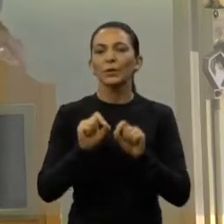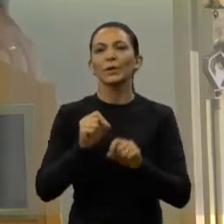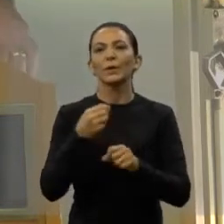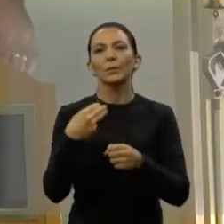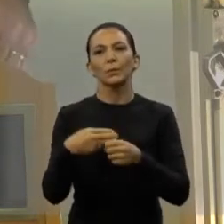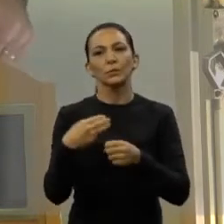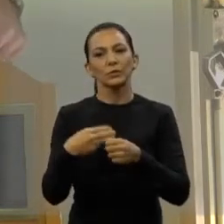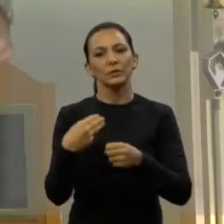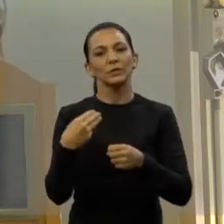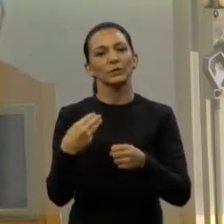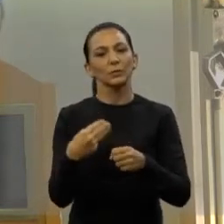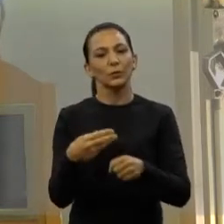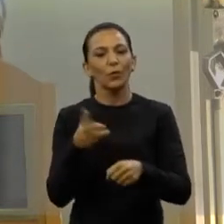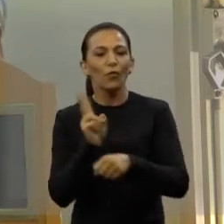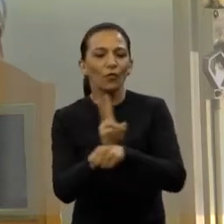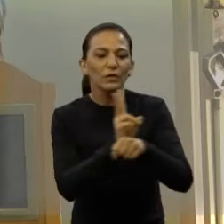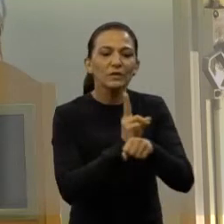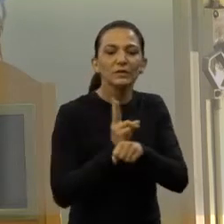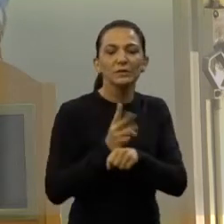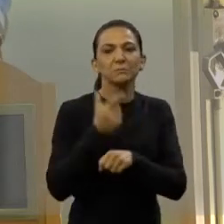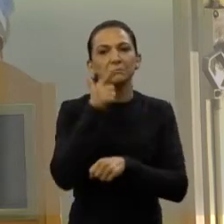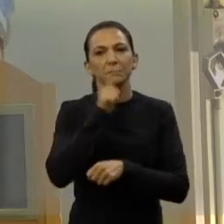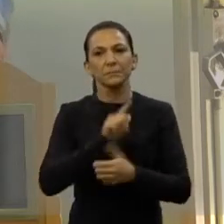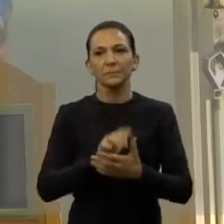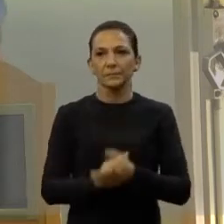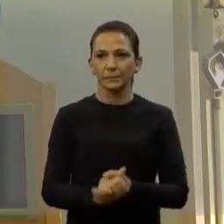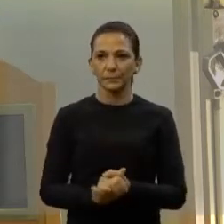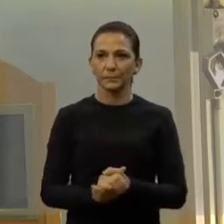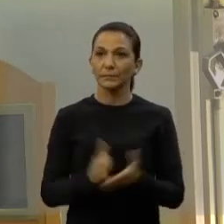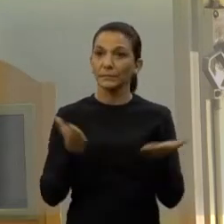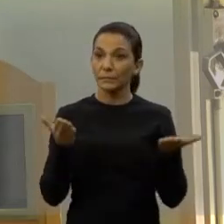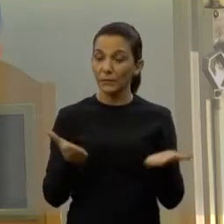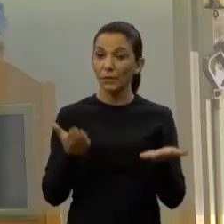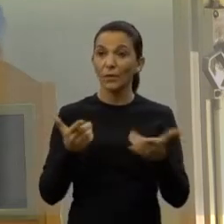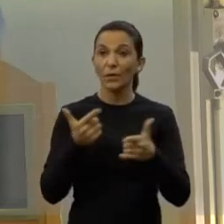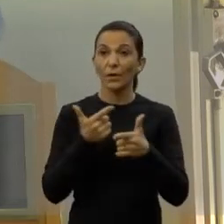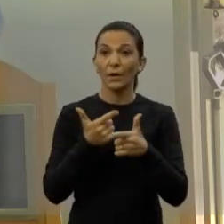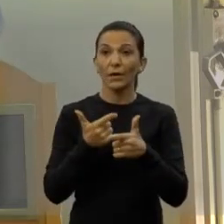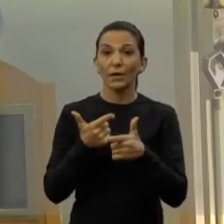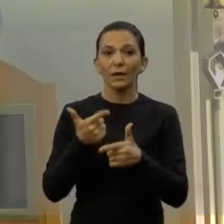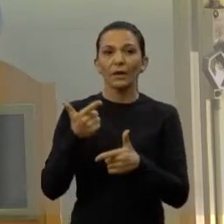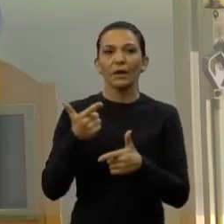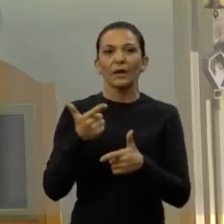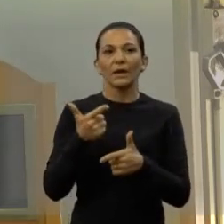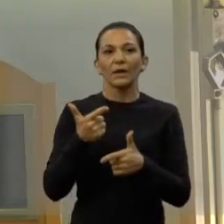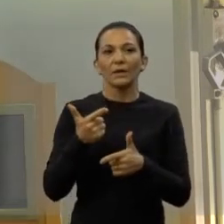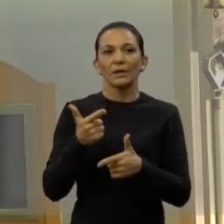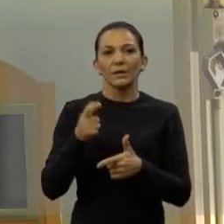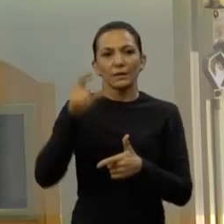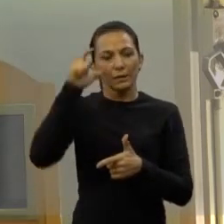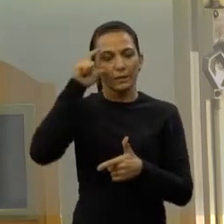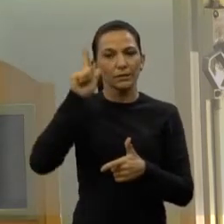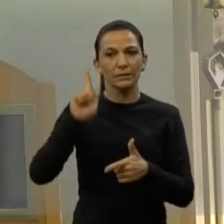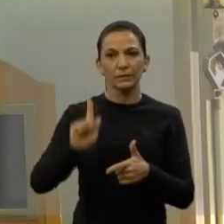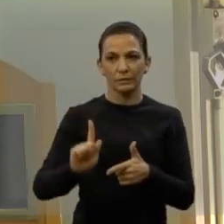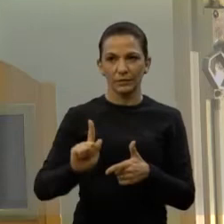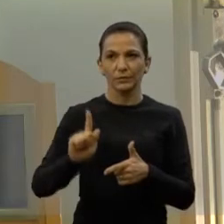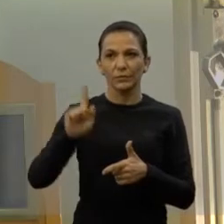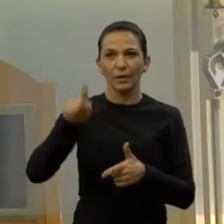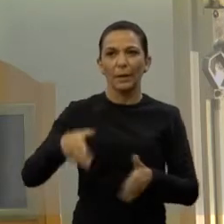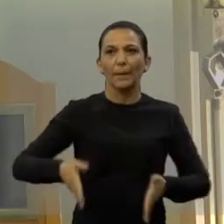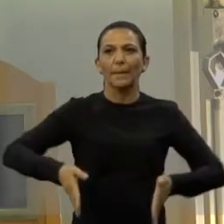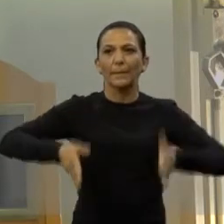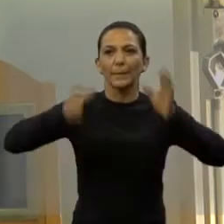município. Gerson da Farmácia, vamos falar daquela polêmica que nós temos lá, naquele prédio